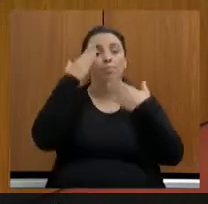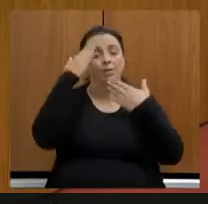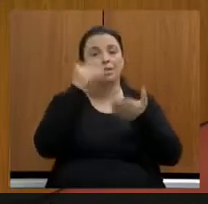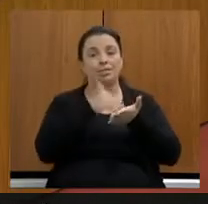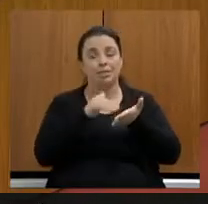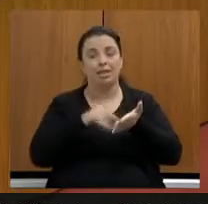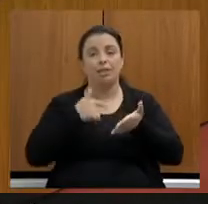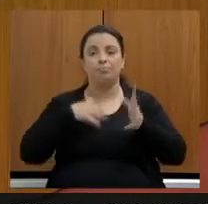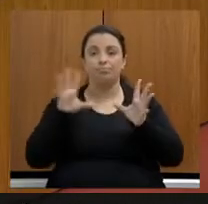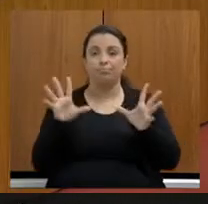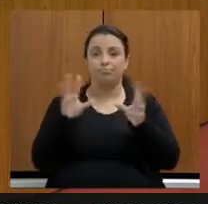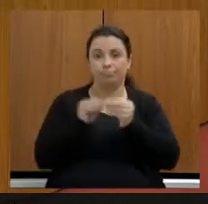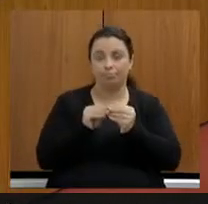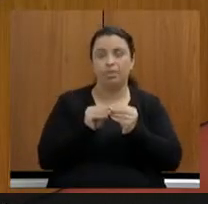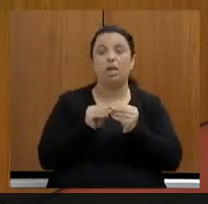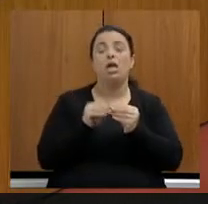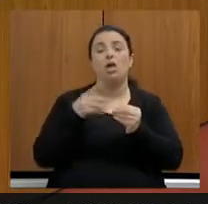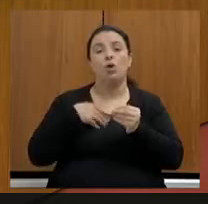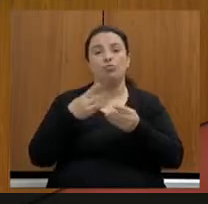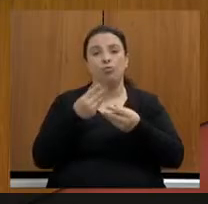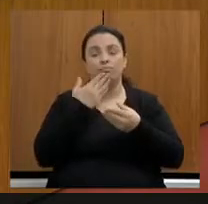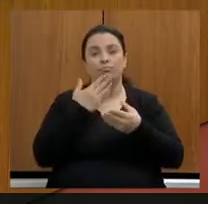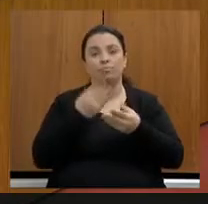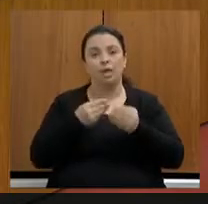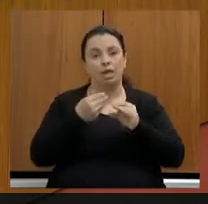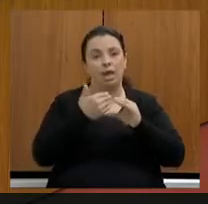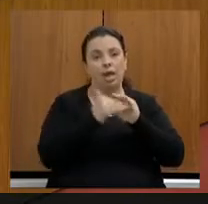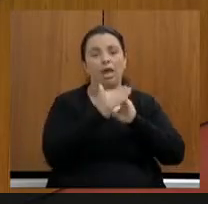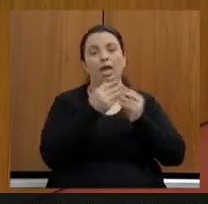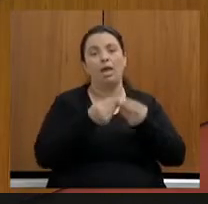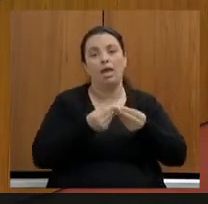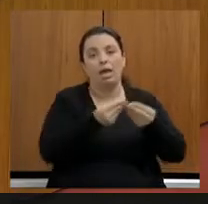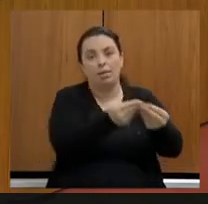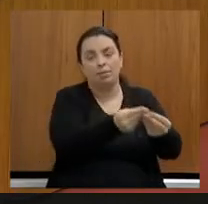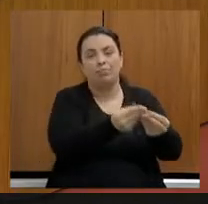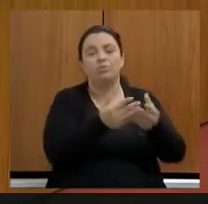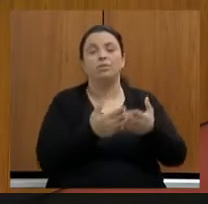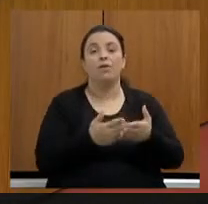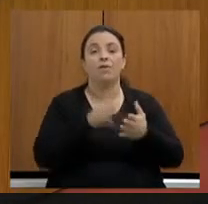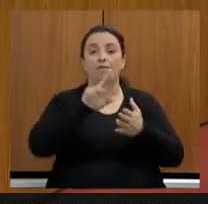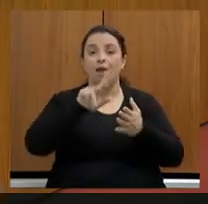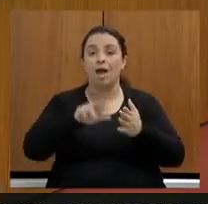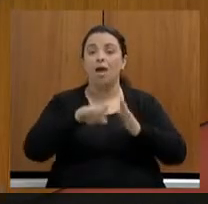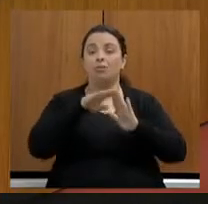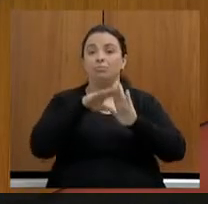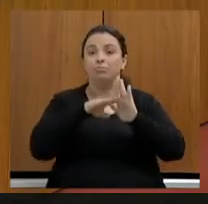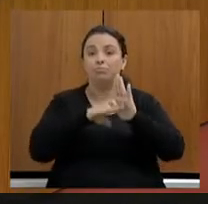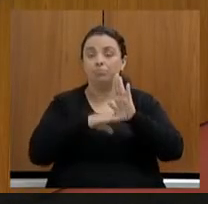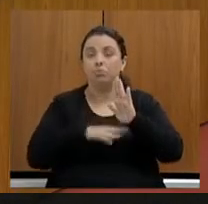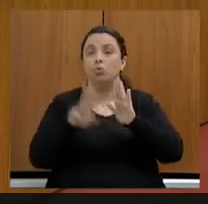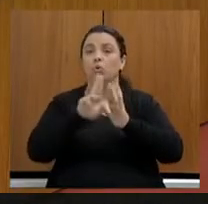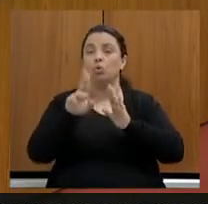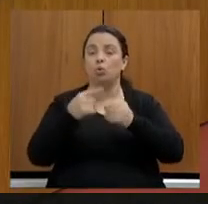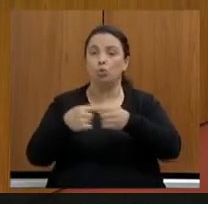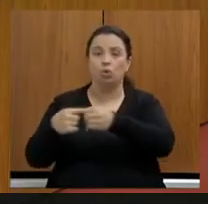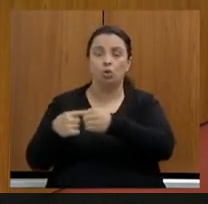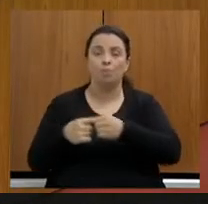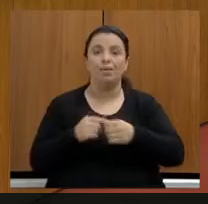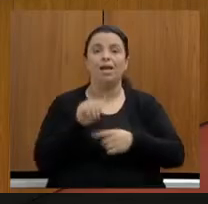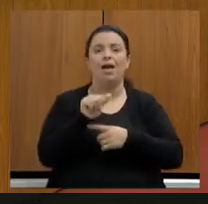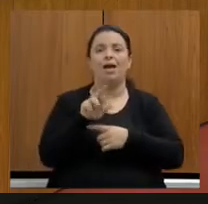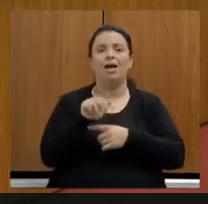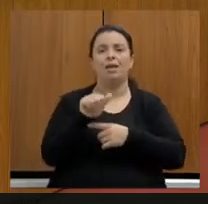minhas considerações finais eu vou encaminhar a vossa excelência também uma relação de municípios que farei a leitura rápida